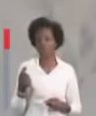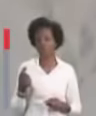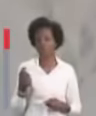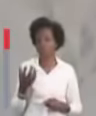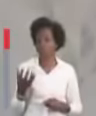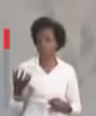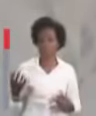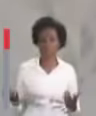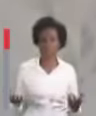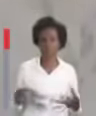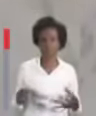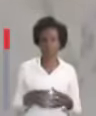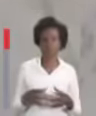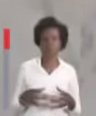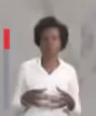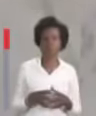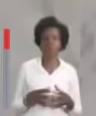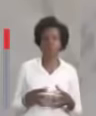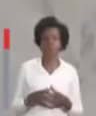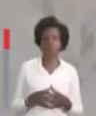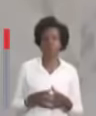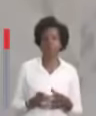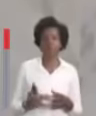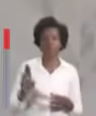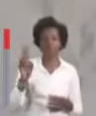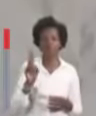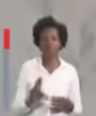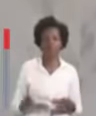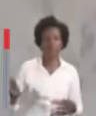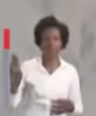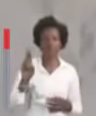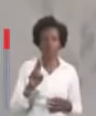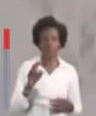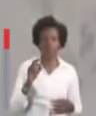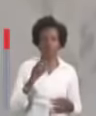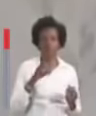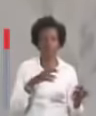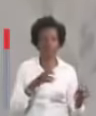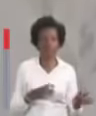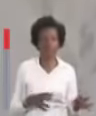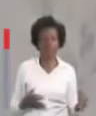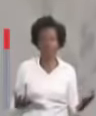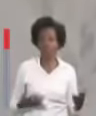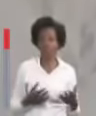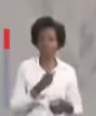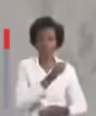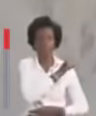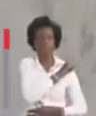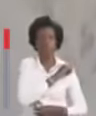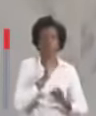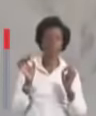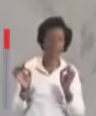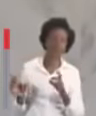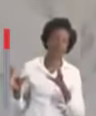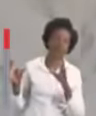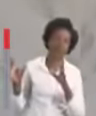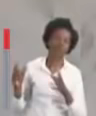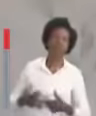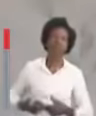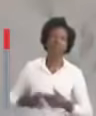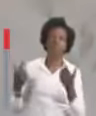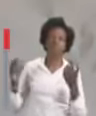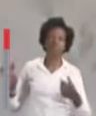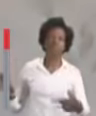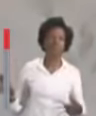dessas dessas desses mercenários da educação joga agora entrega os alunos a própria sorte